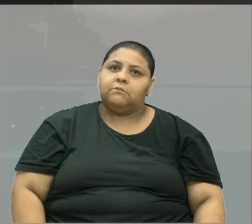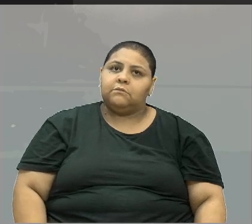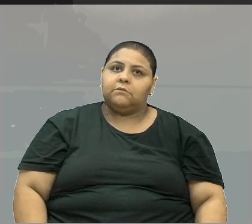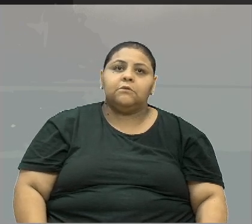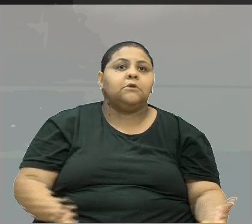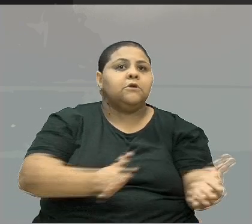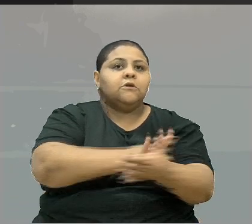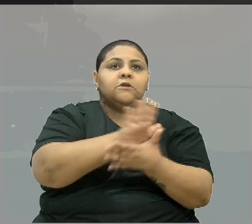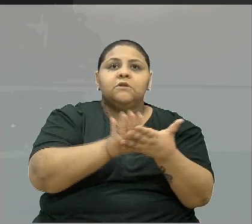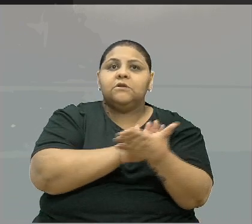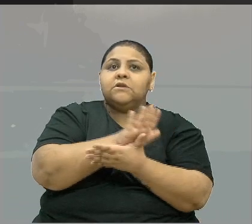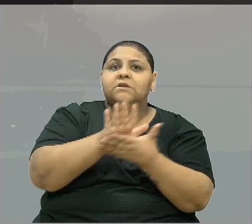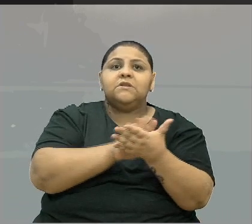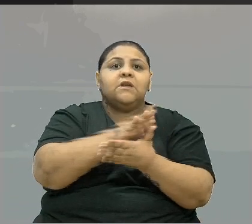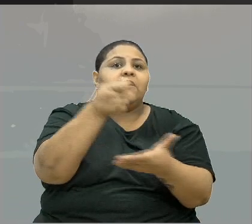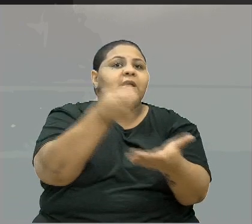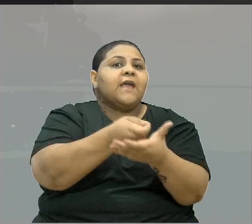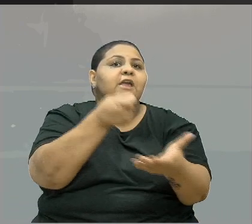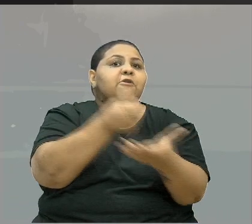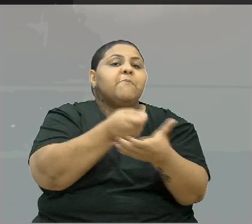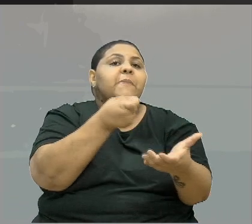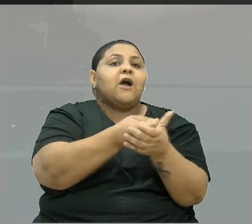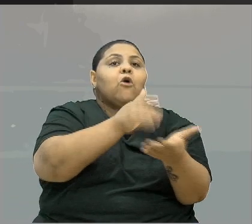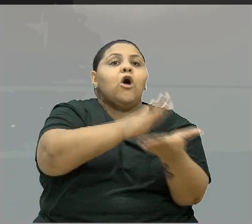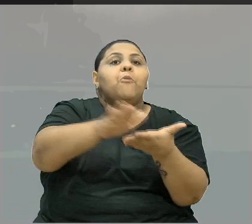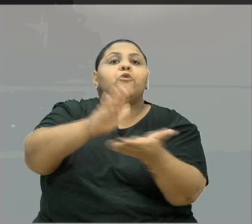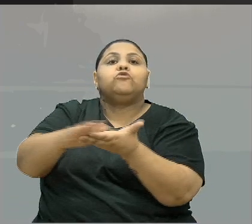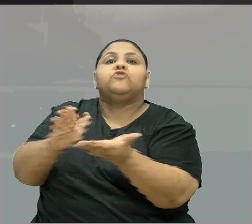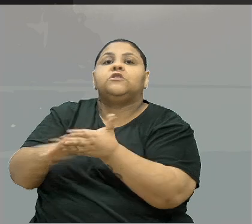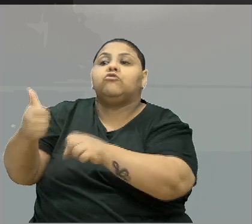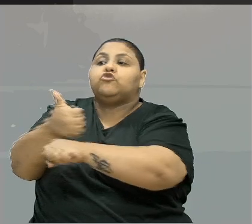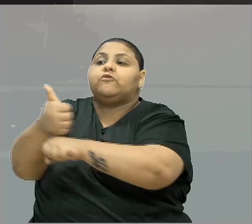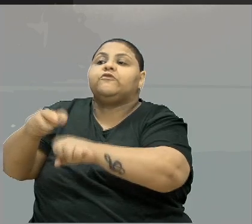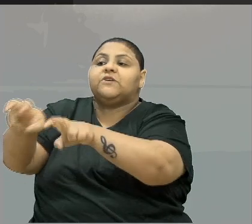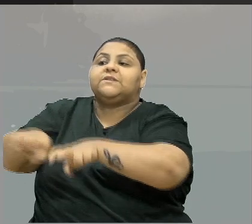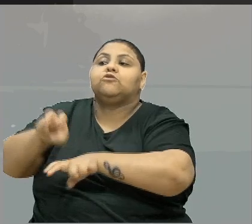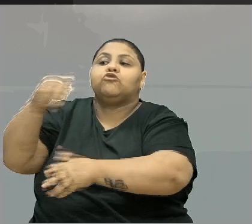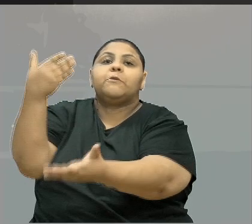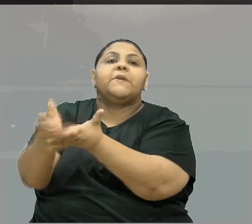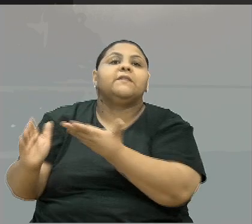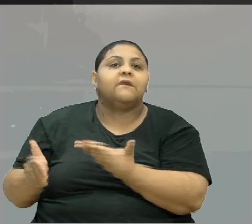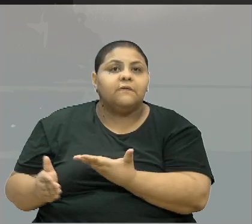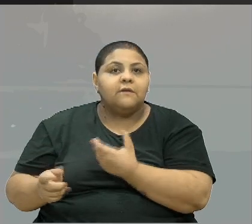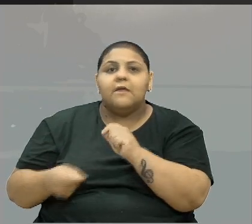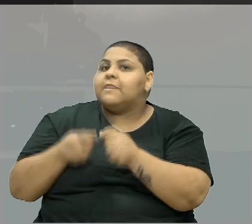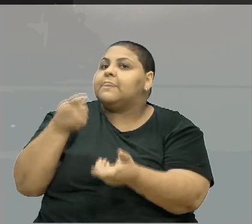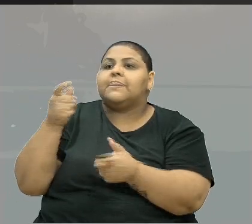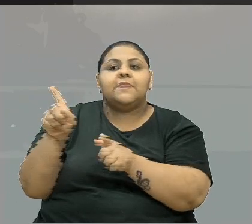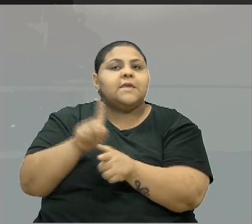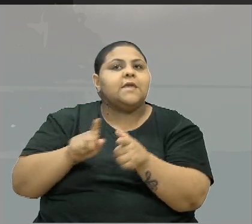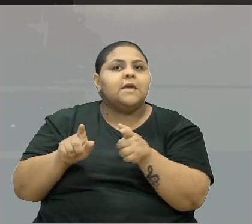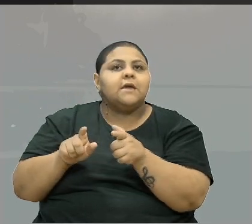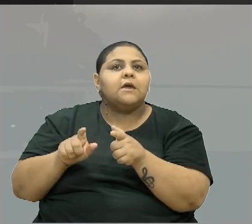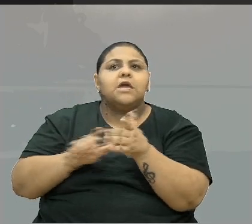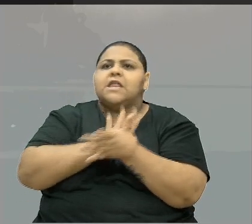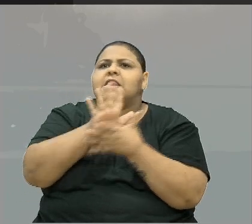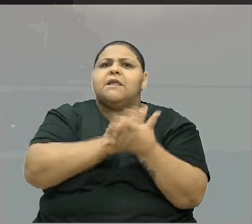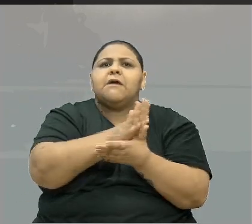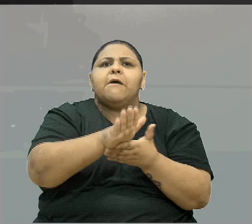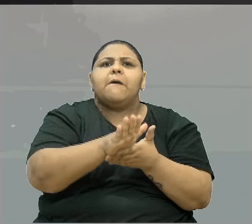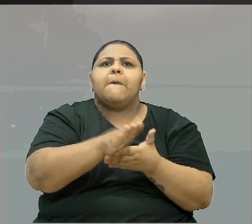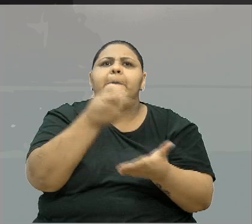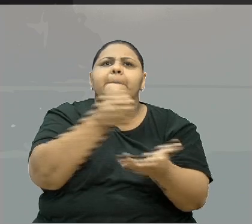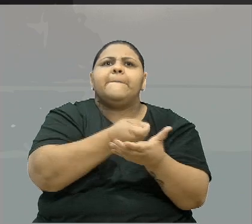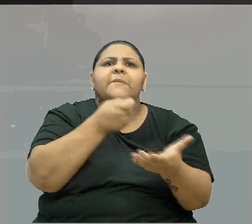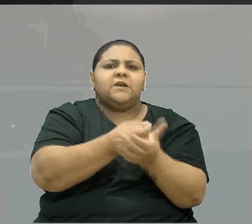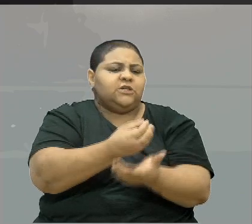Ninguém cobriu o custo da produção desses agricultores que perderam. Ninguém cobriu o custo de muitas vidas que não